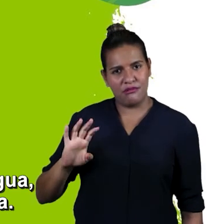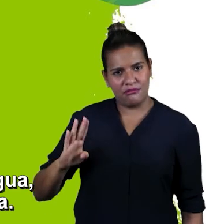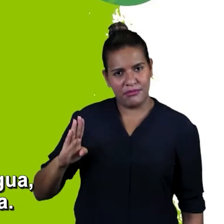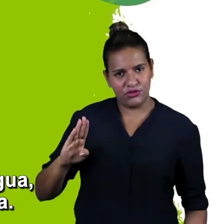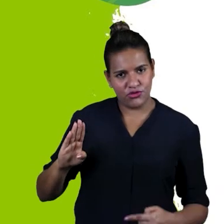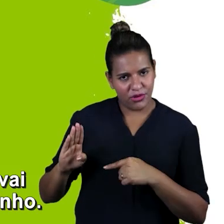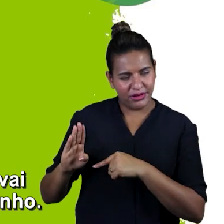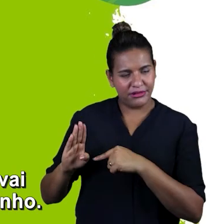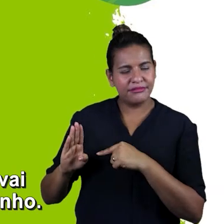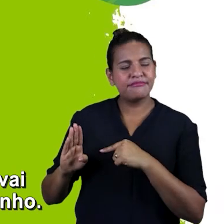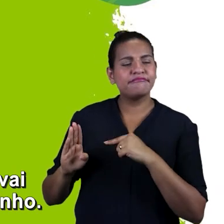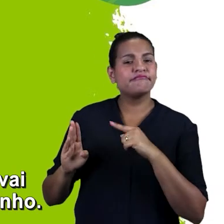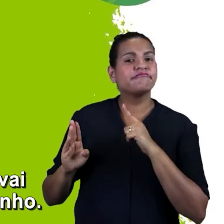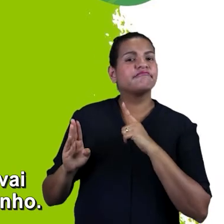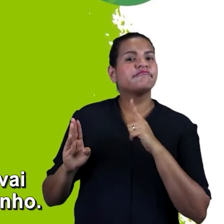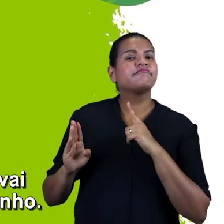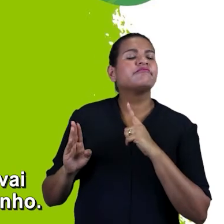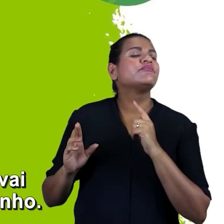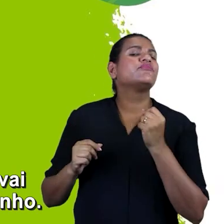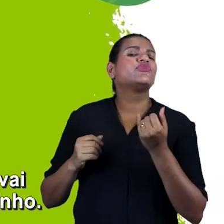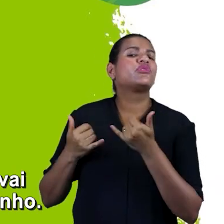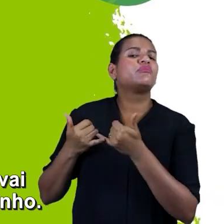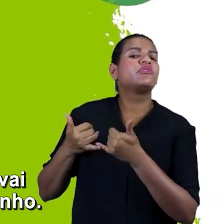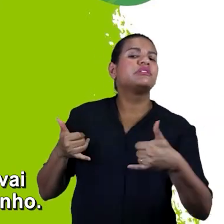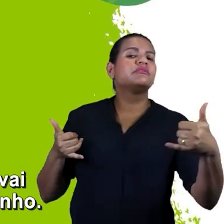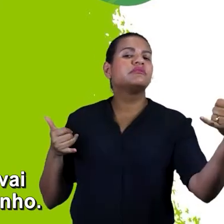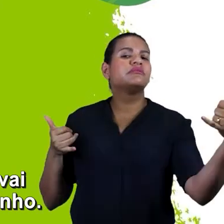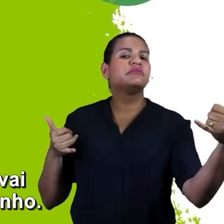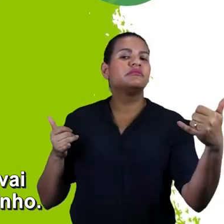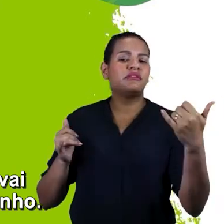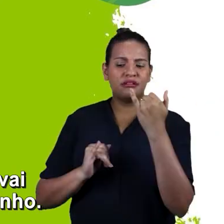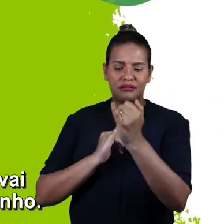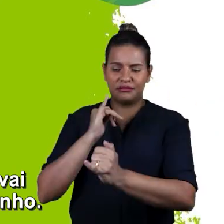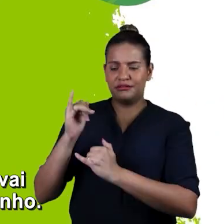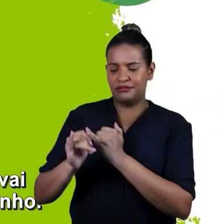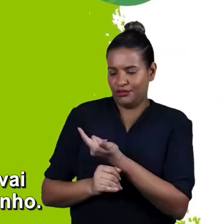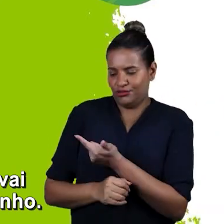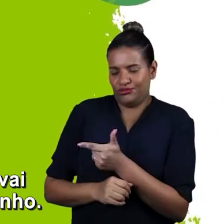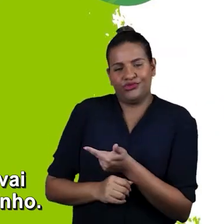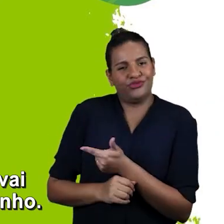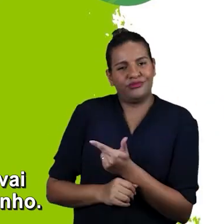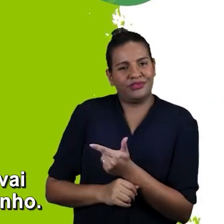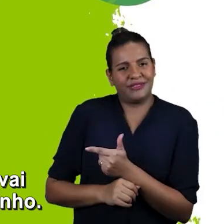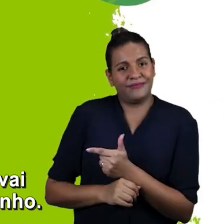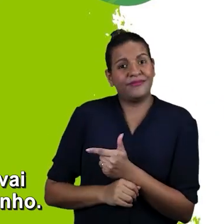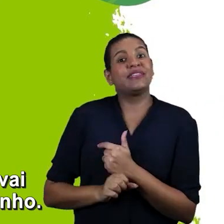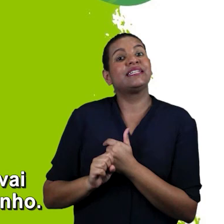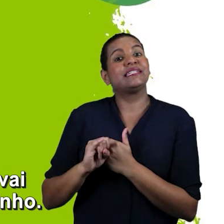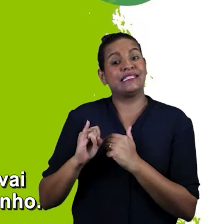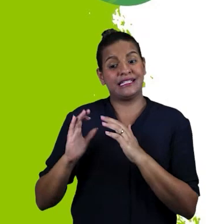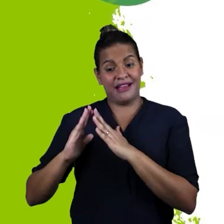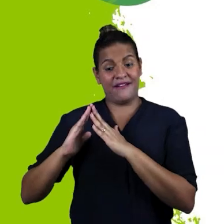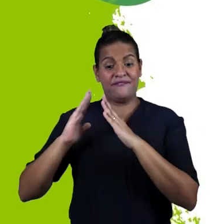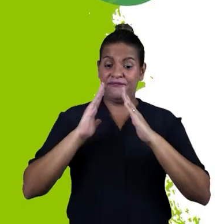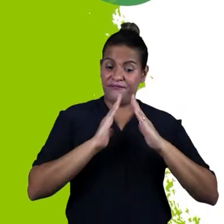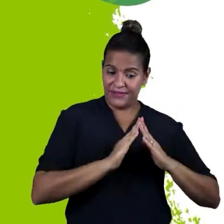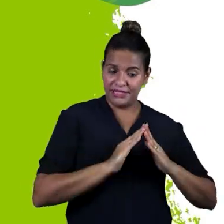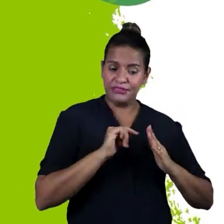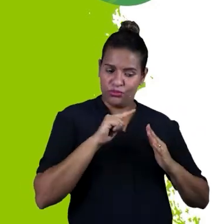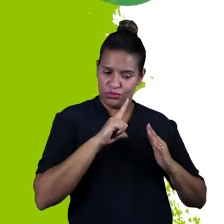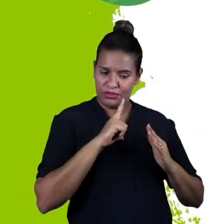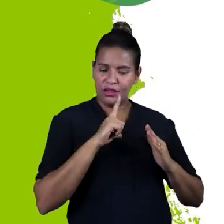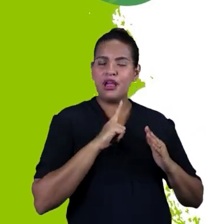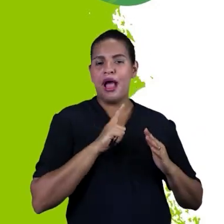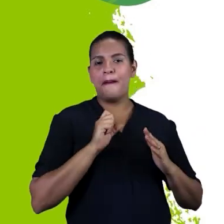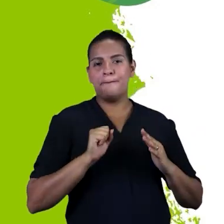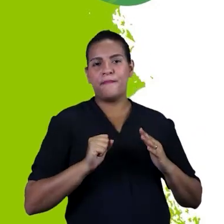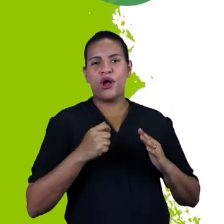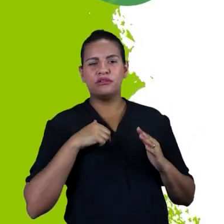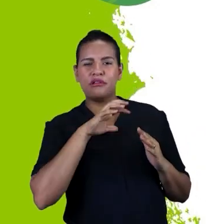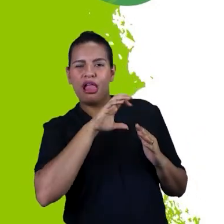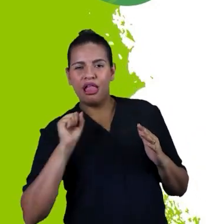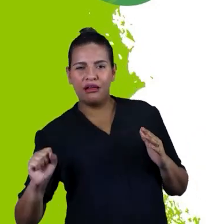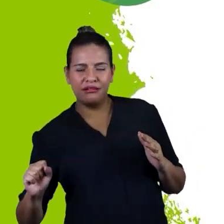aqui de Bertioga. Pra quem mora na Boca da Égua, assim, só vai ter internet se você puxar o cabinho do vizinho, entendeu?